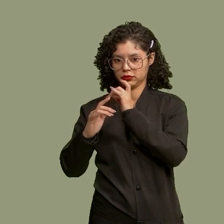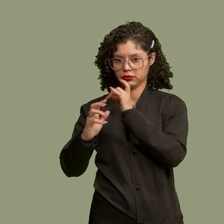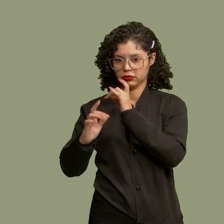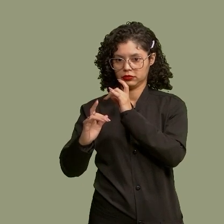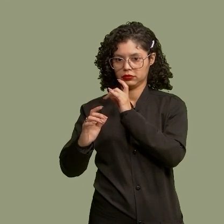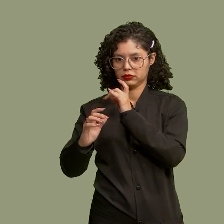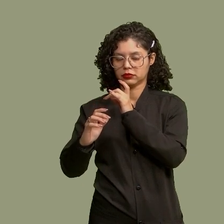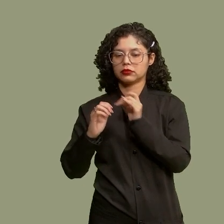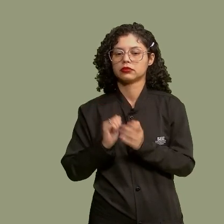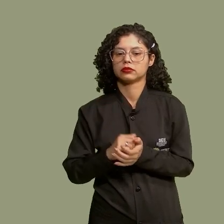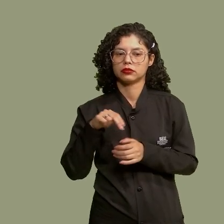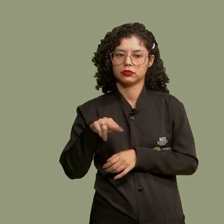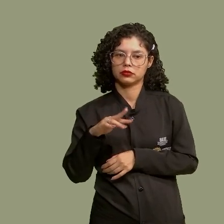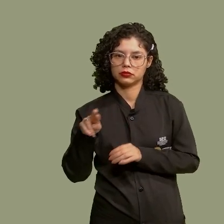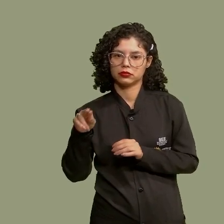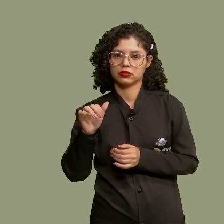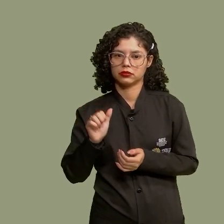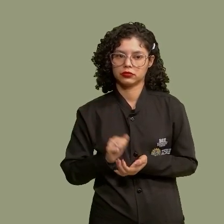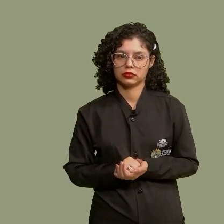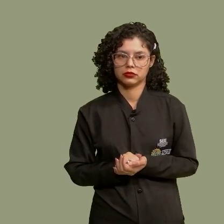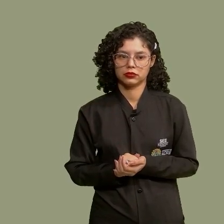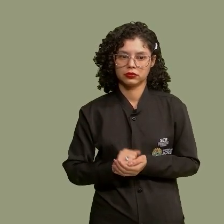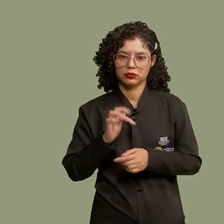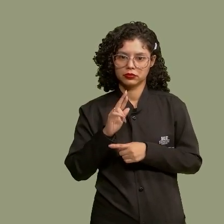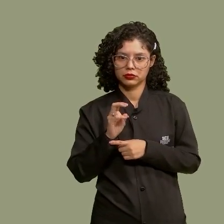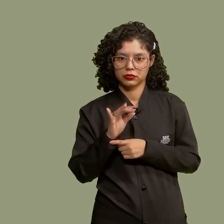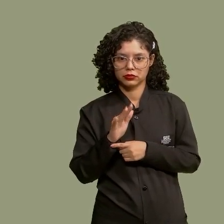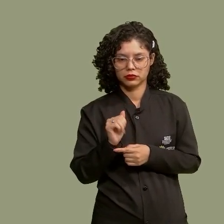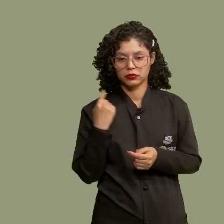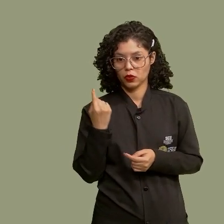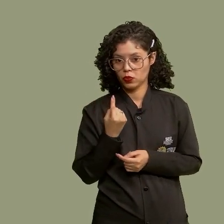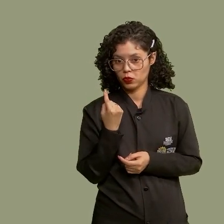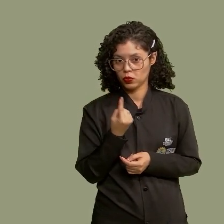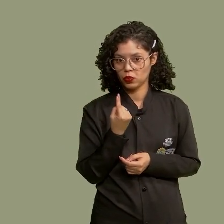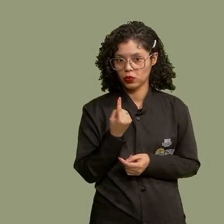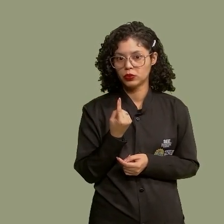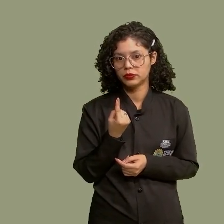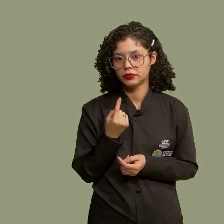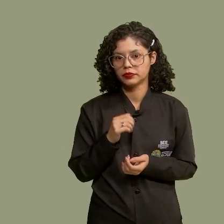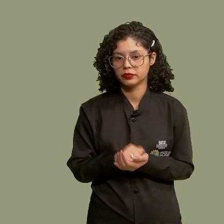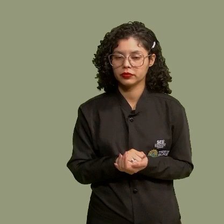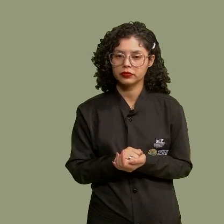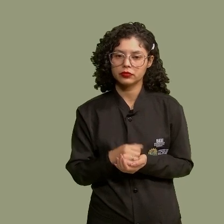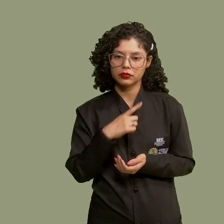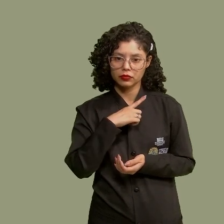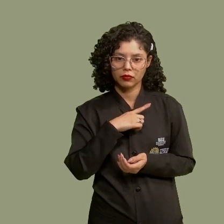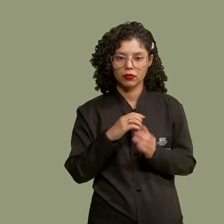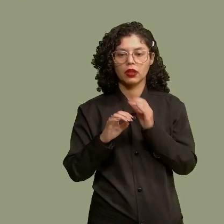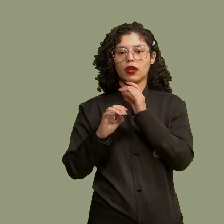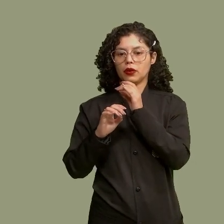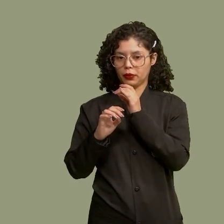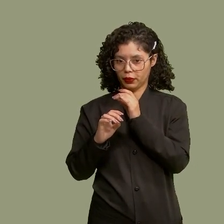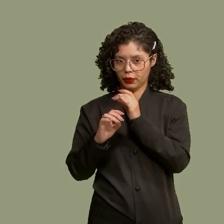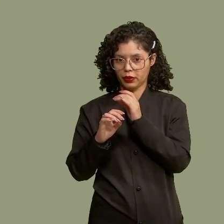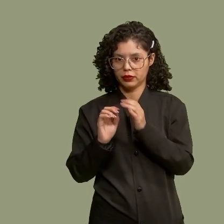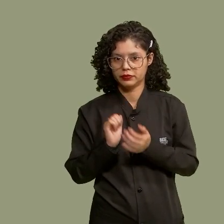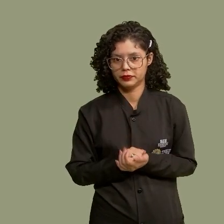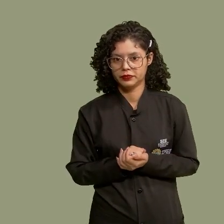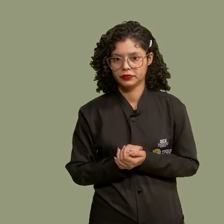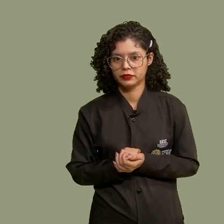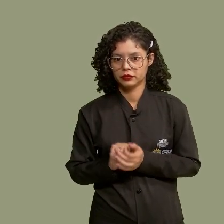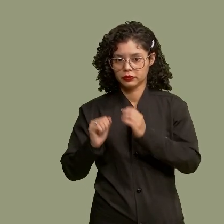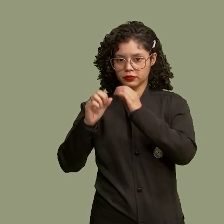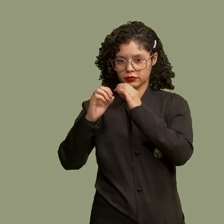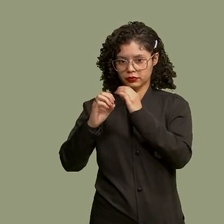que são chamadas notas. A clarinete, ela possui uma única palheta que vibra quando você sopra o ar nela. E a